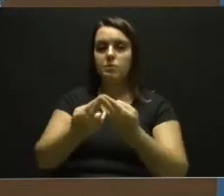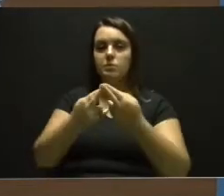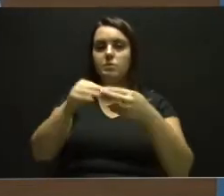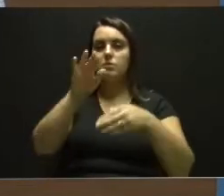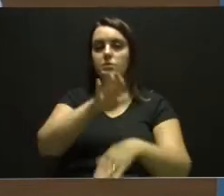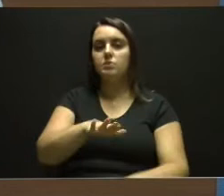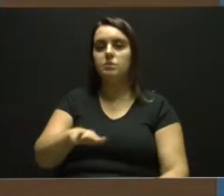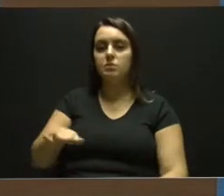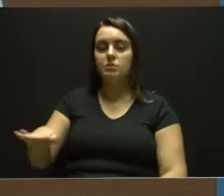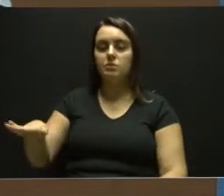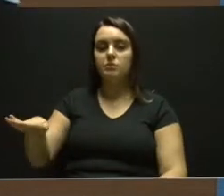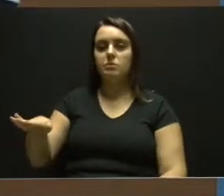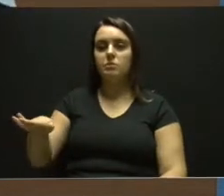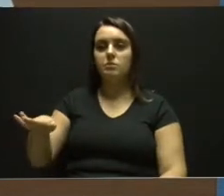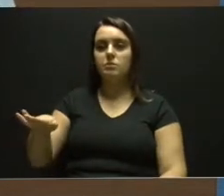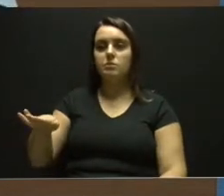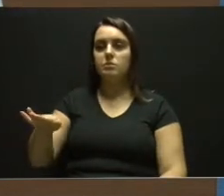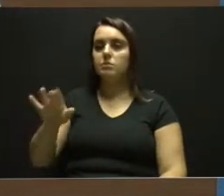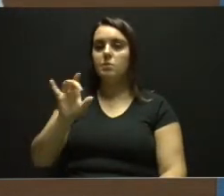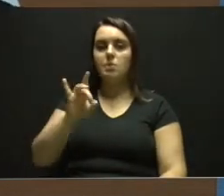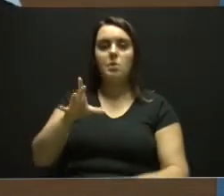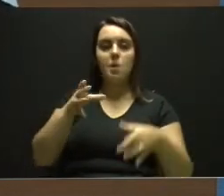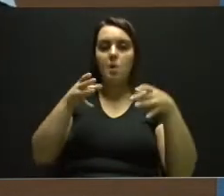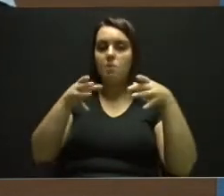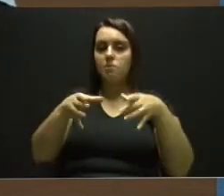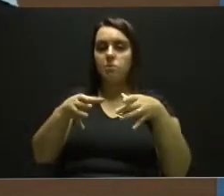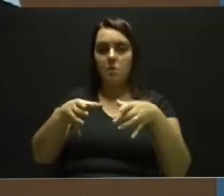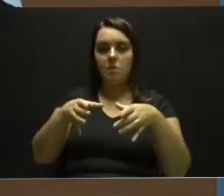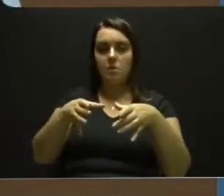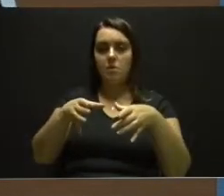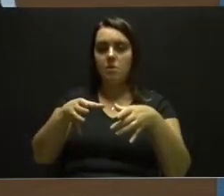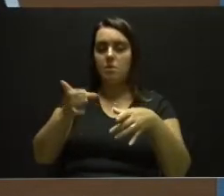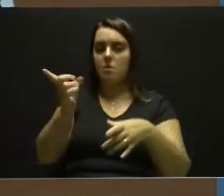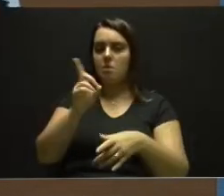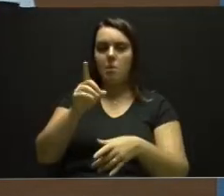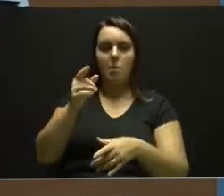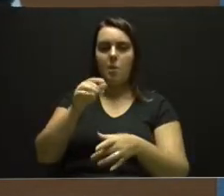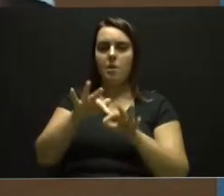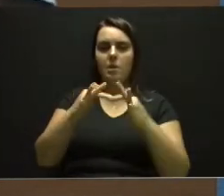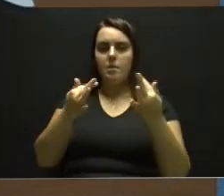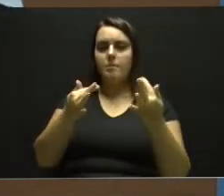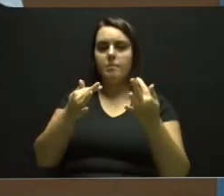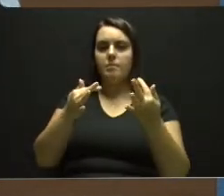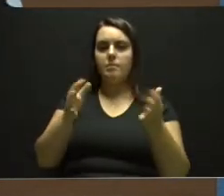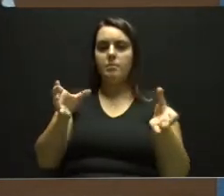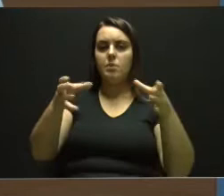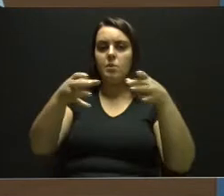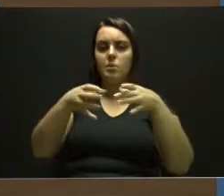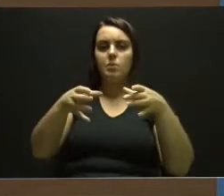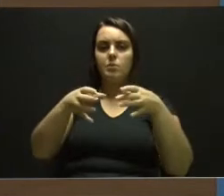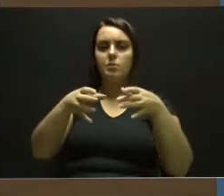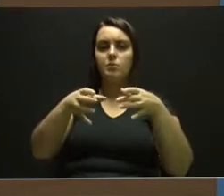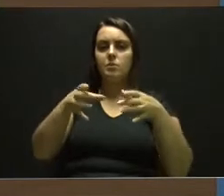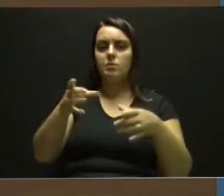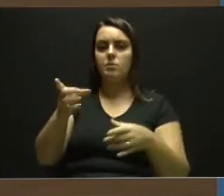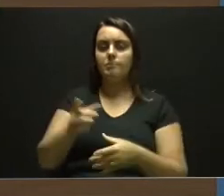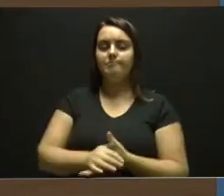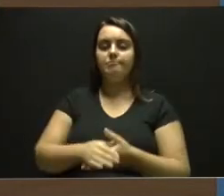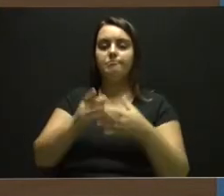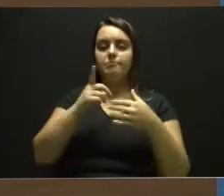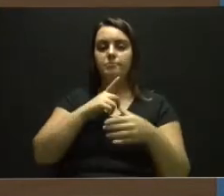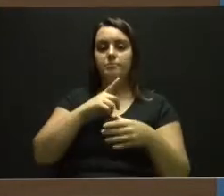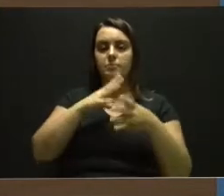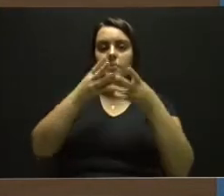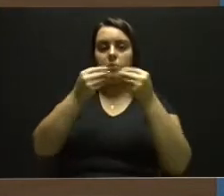porque a bola não é só uma bola e chutar e botar lá montar um time existe muita coisa